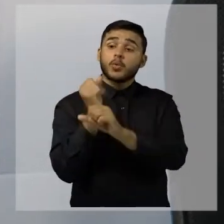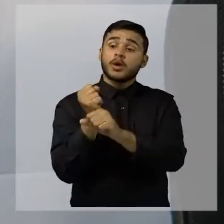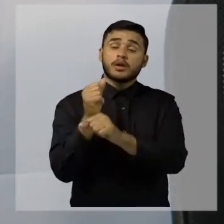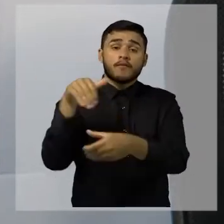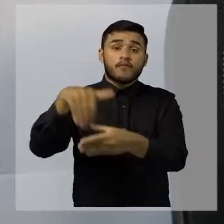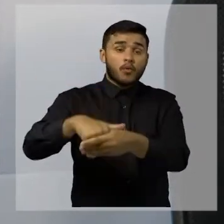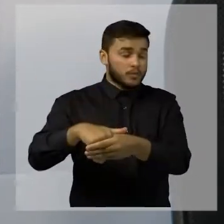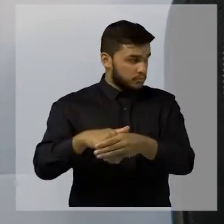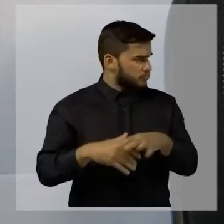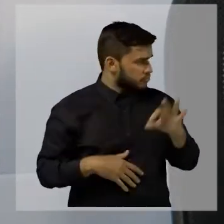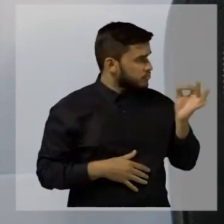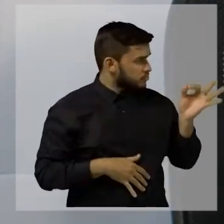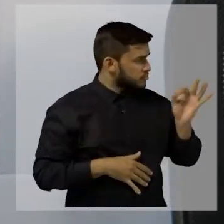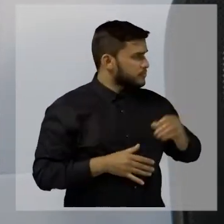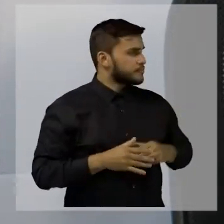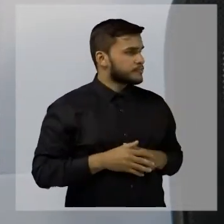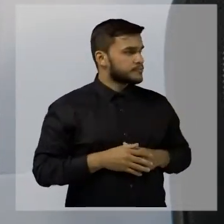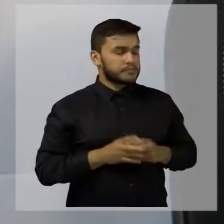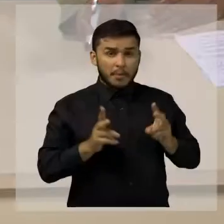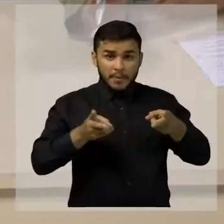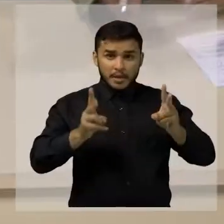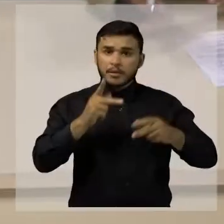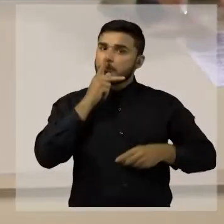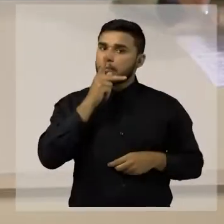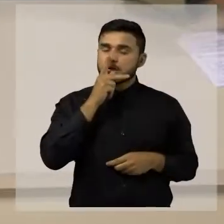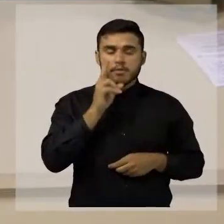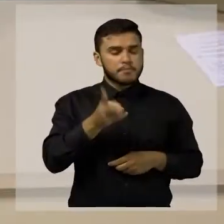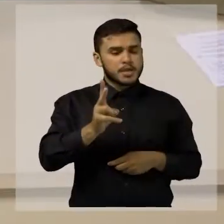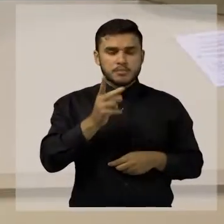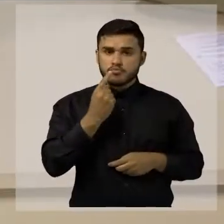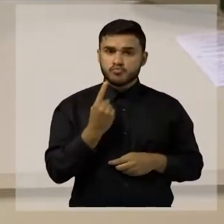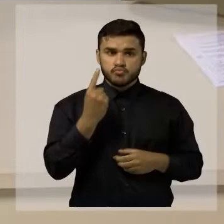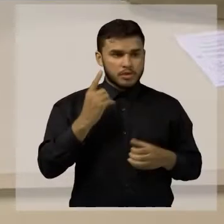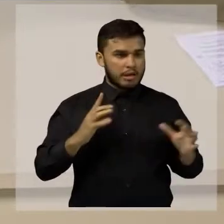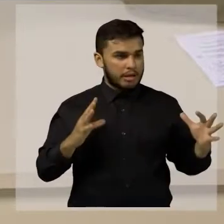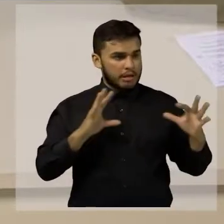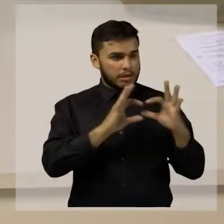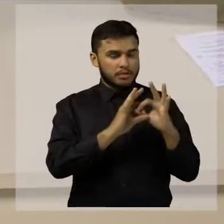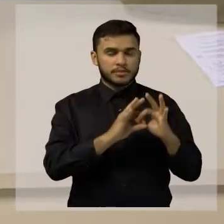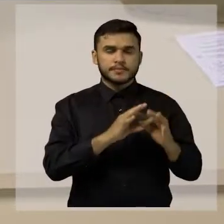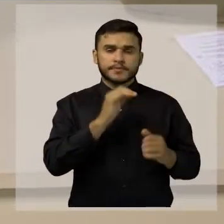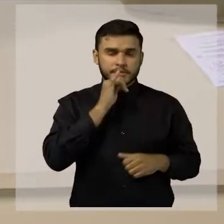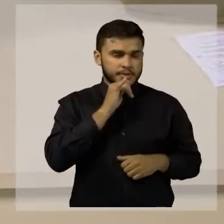virão nomes, por exemplo, que não conseguiram, tradicionais, nomes